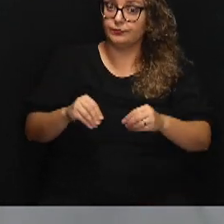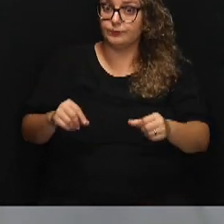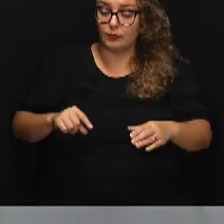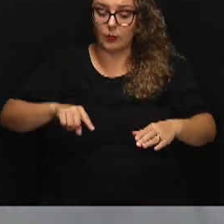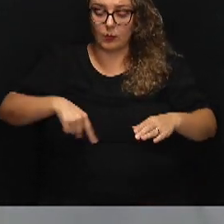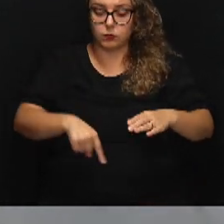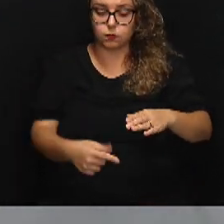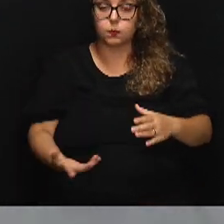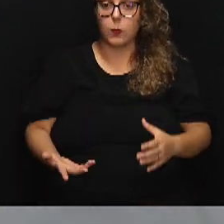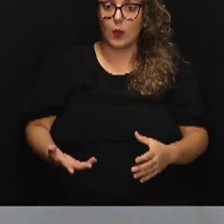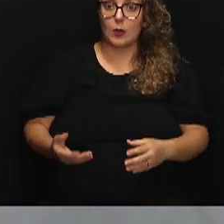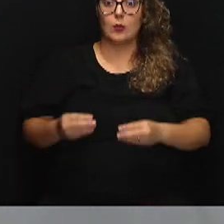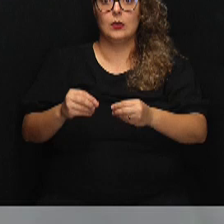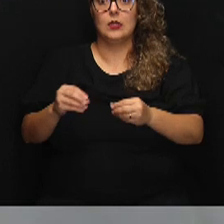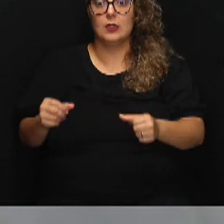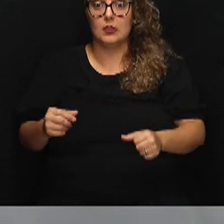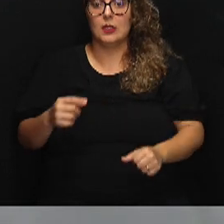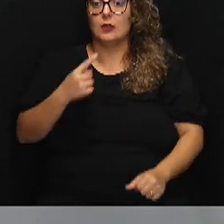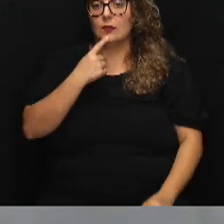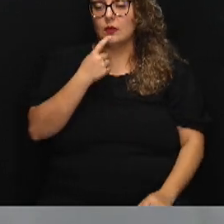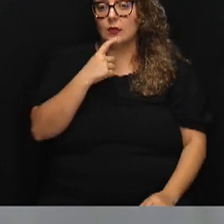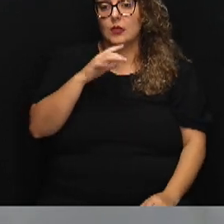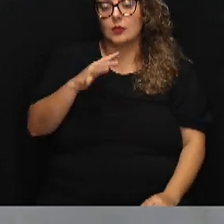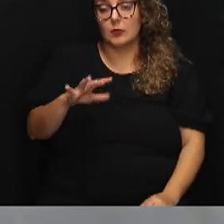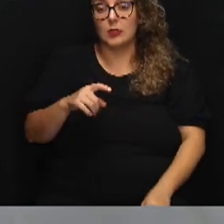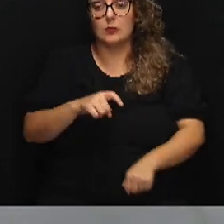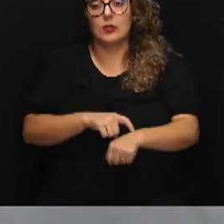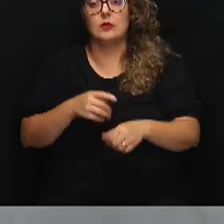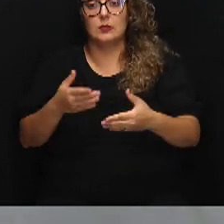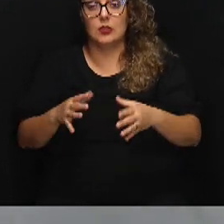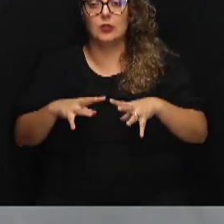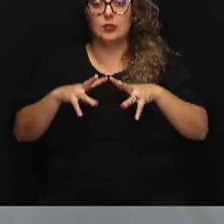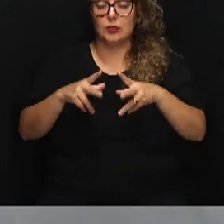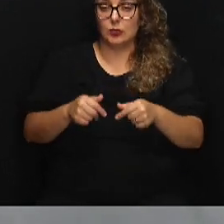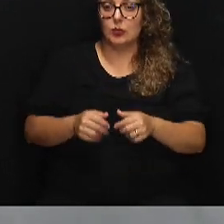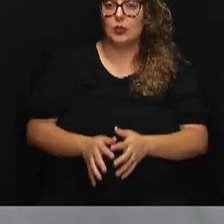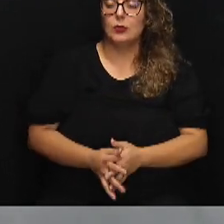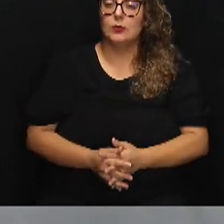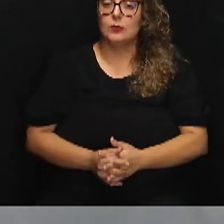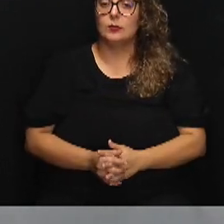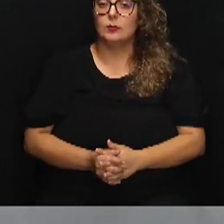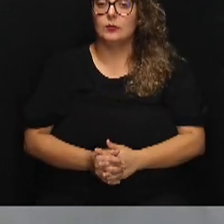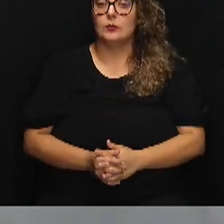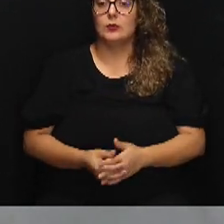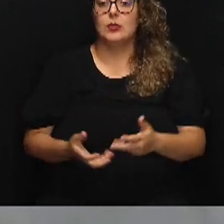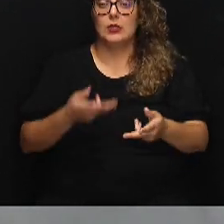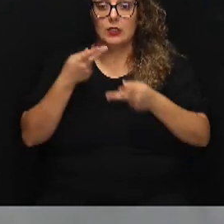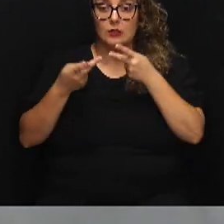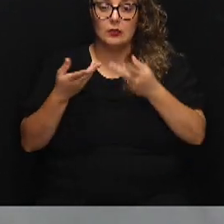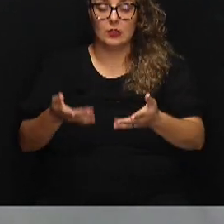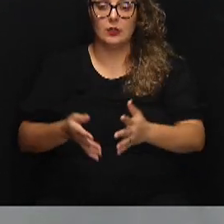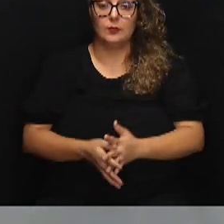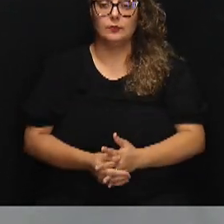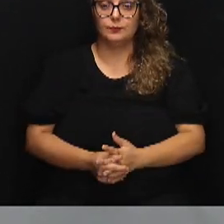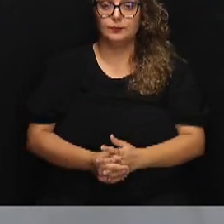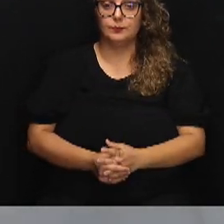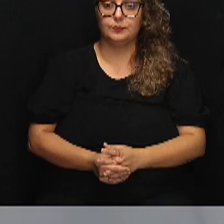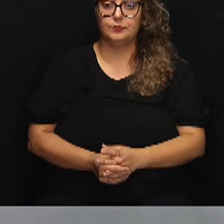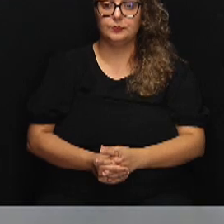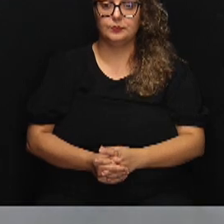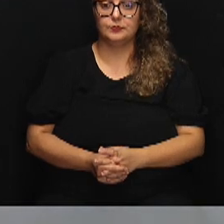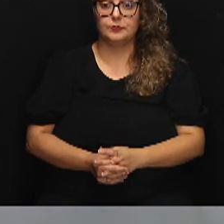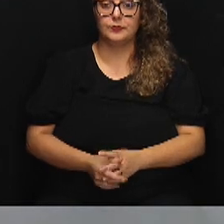terra vermelha, tá? Mais ou menos nesse momento, tudo que a gente queria falar, e